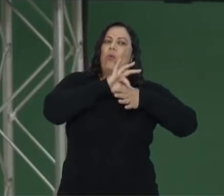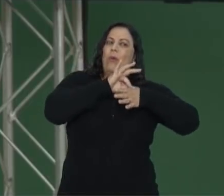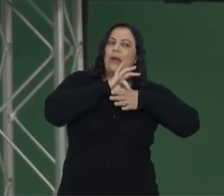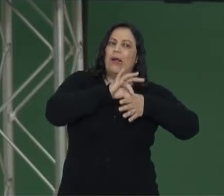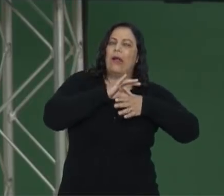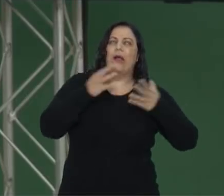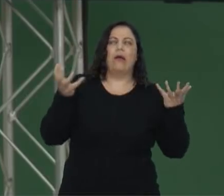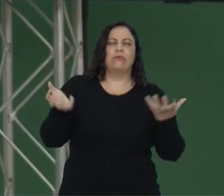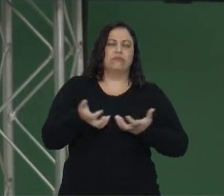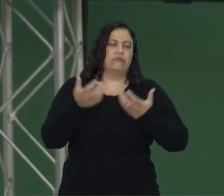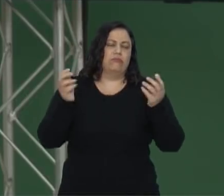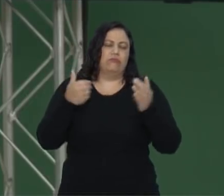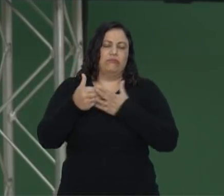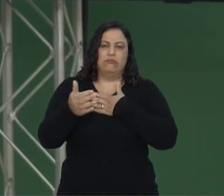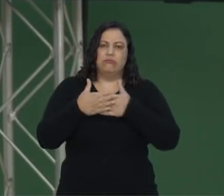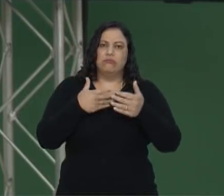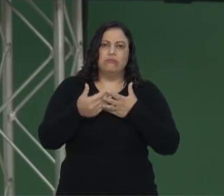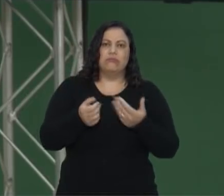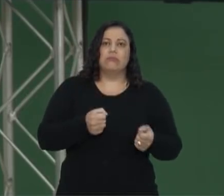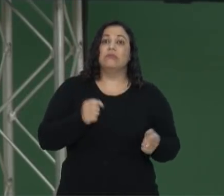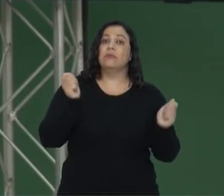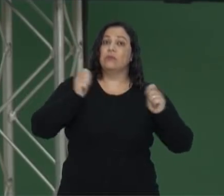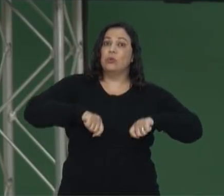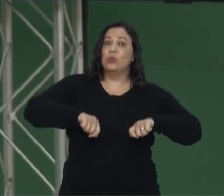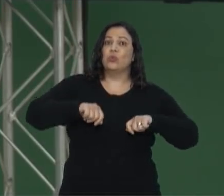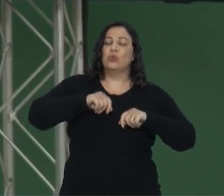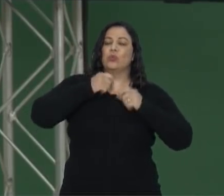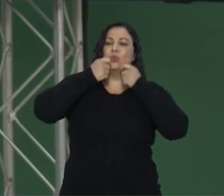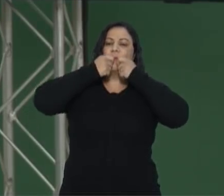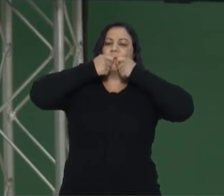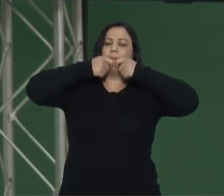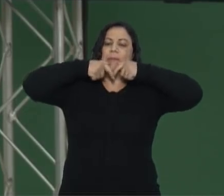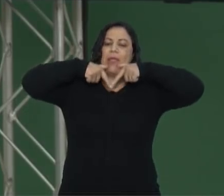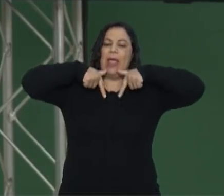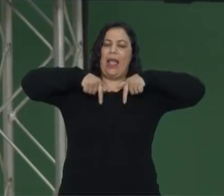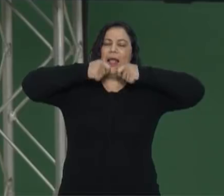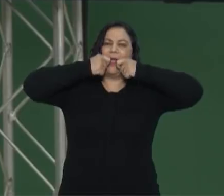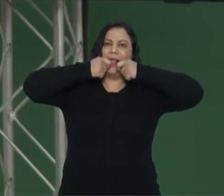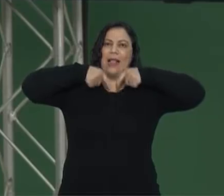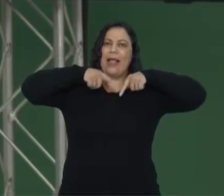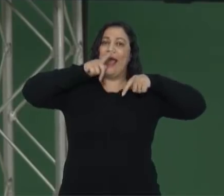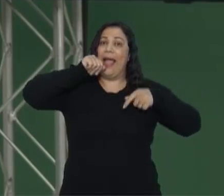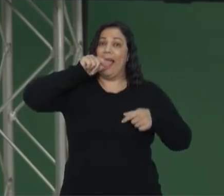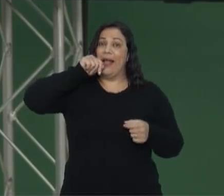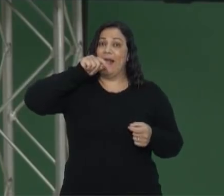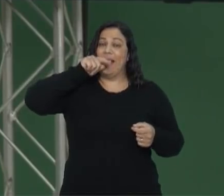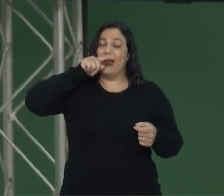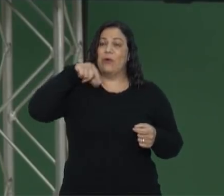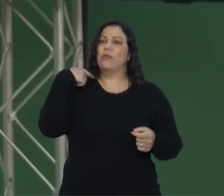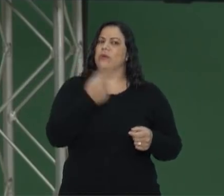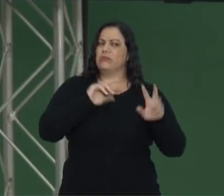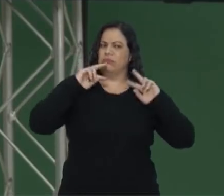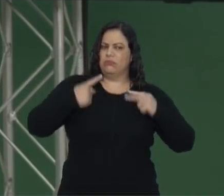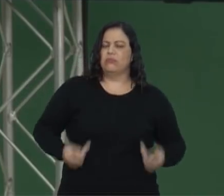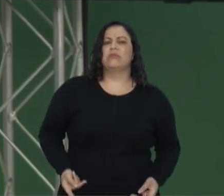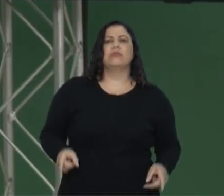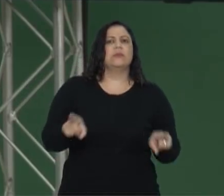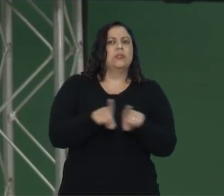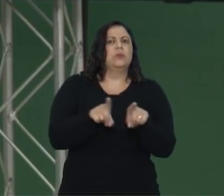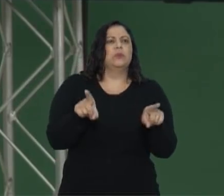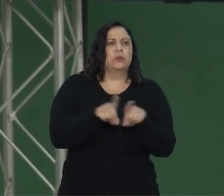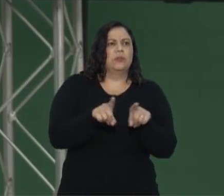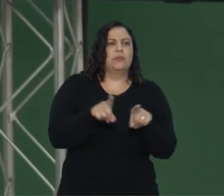esses animais, eles produzem saliva. Uma grande maioria dos animais produzem saliva, incluindo nós, seres humanos.